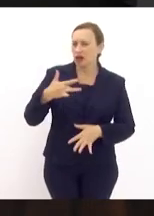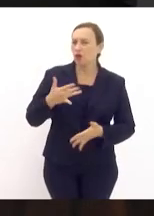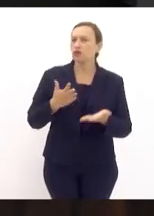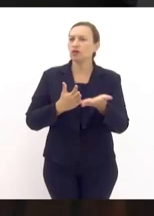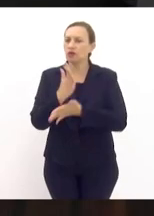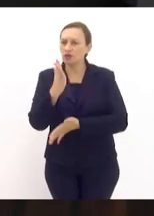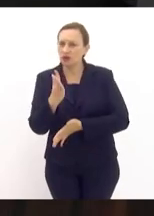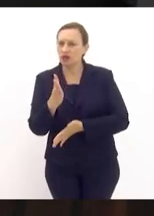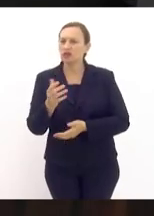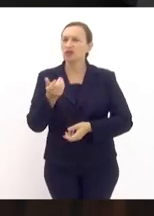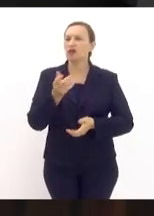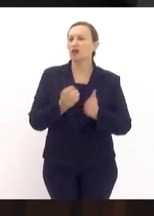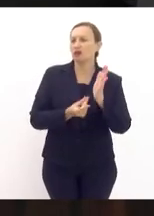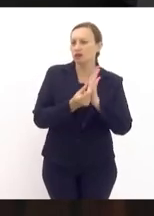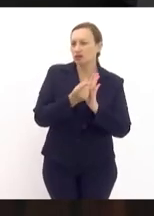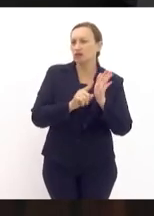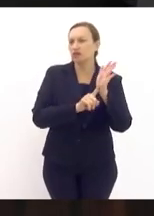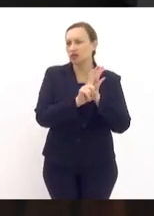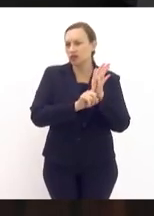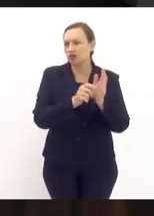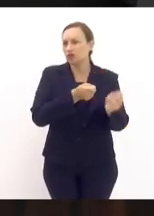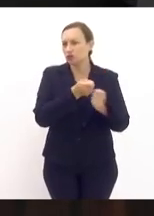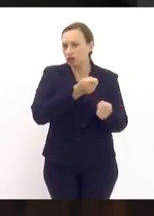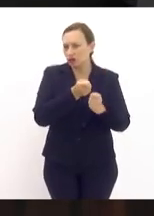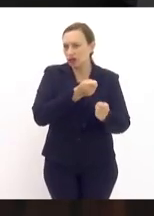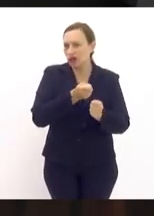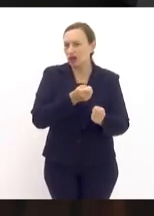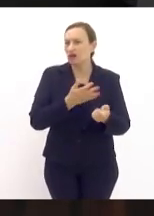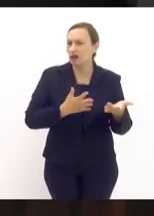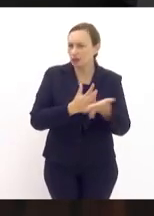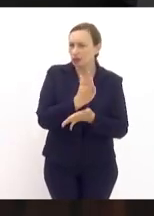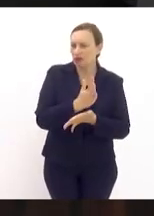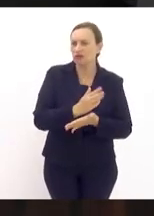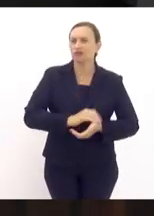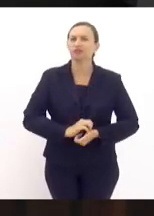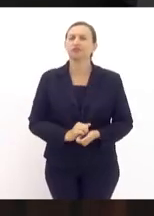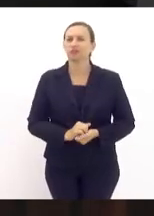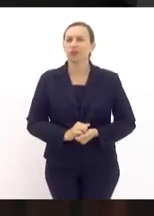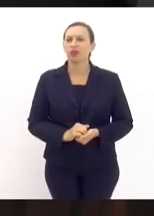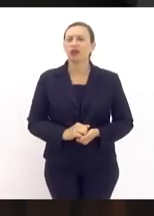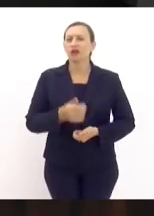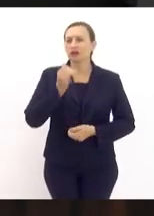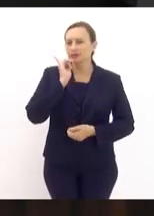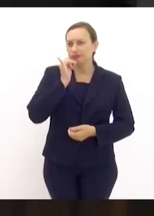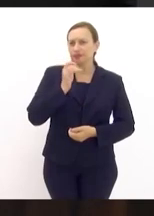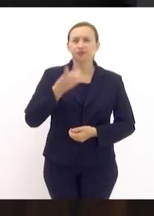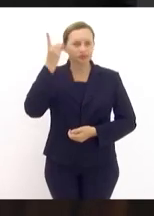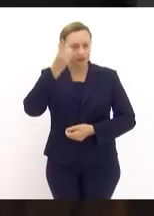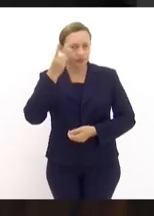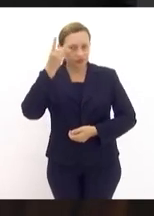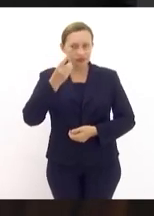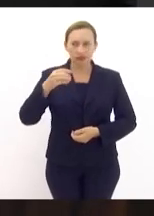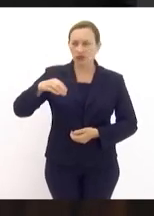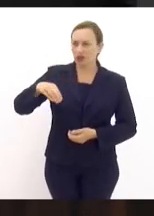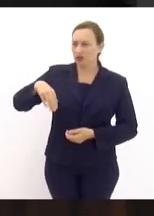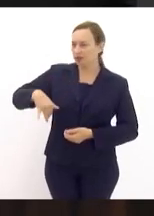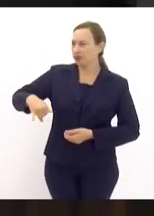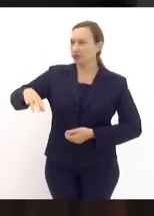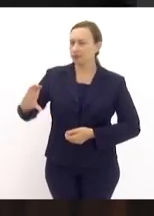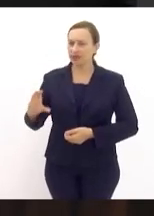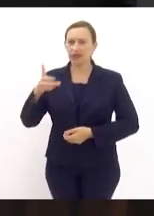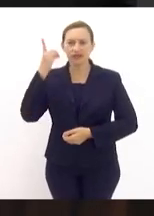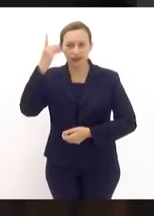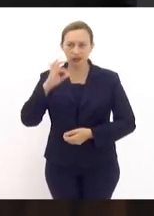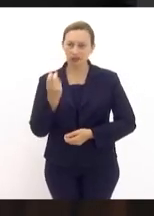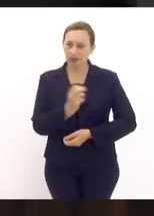favorável, de orçamento, finanças, fiscalização financeira e controle favorável. Relatores, deputados Carlos Mink, Marta Rocha e